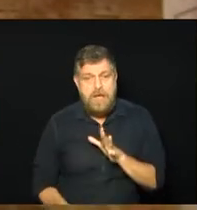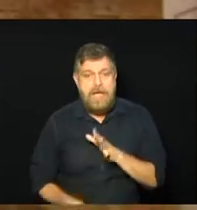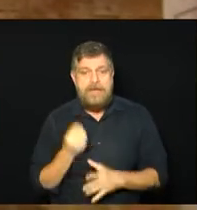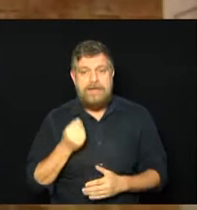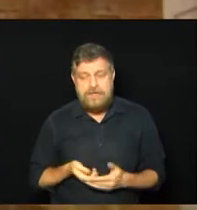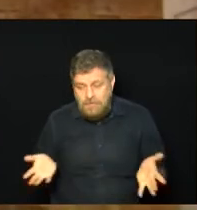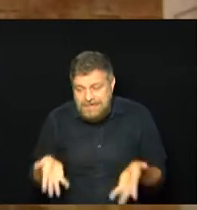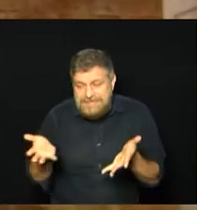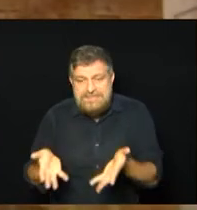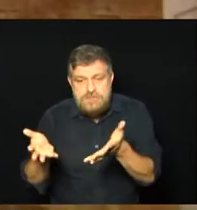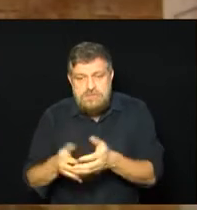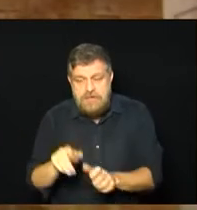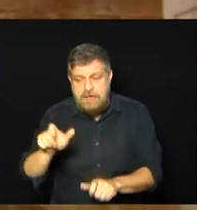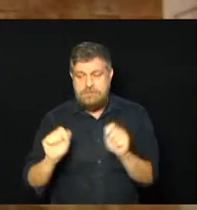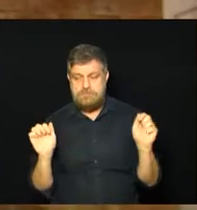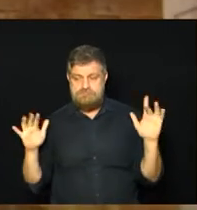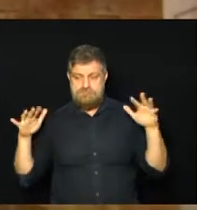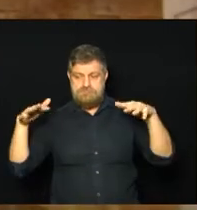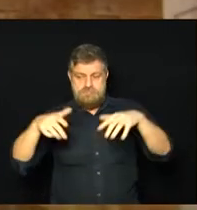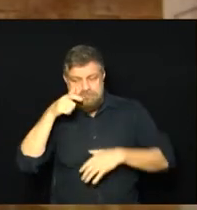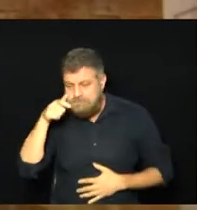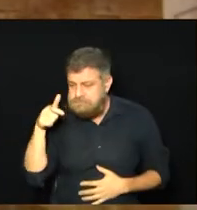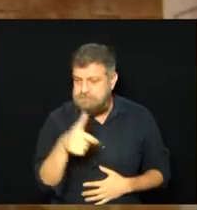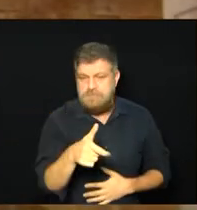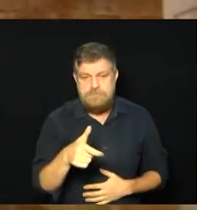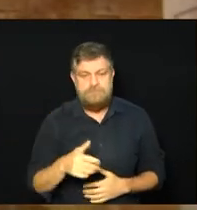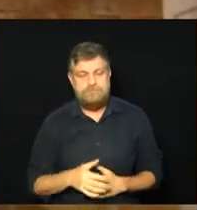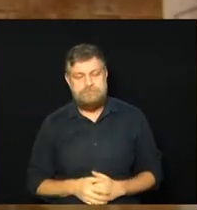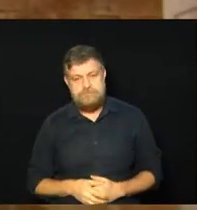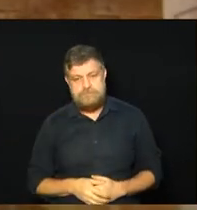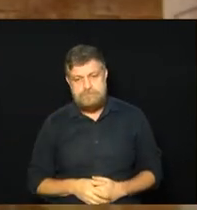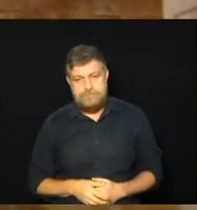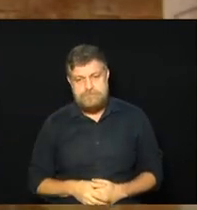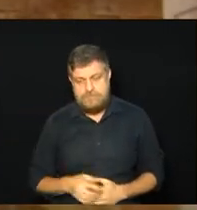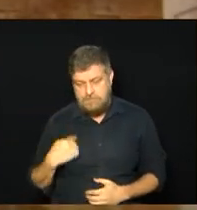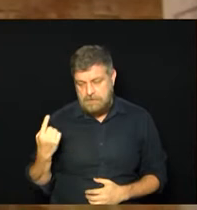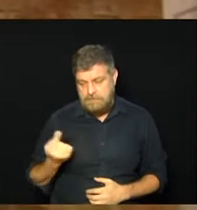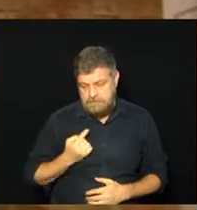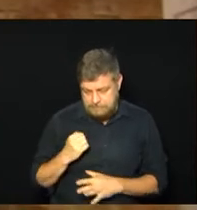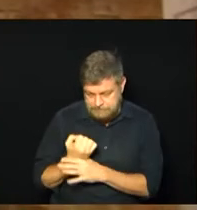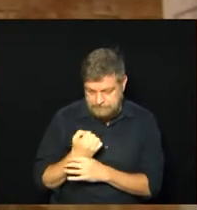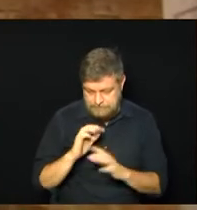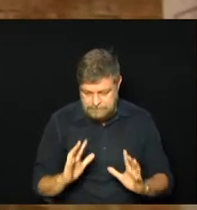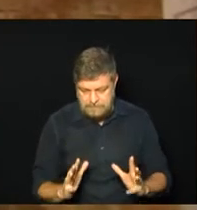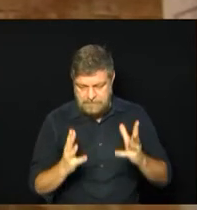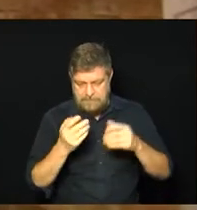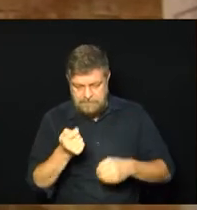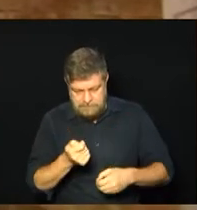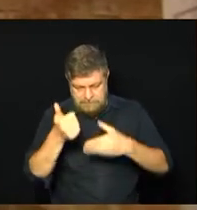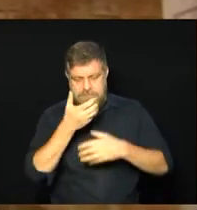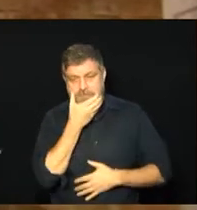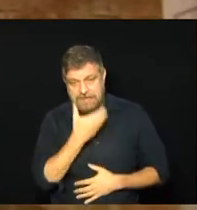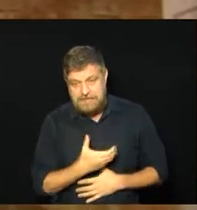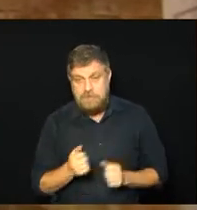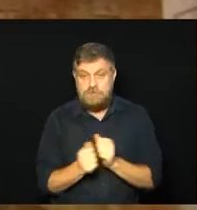para atrair o público, e essas promoções acabam sendo muito atrativas. Então, para a gente garantir a festa de final de ano, né, com